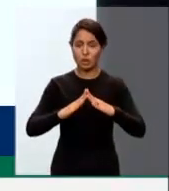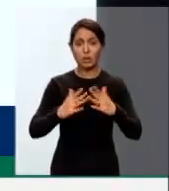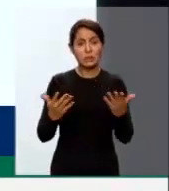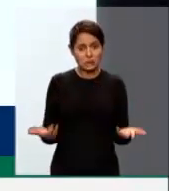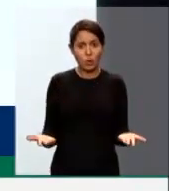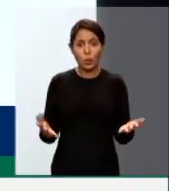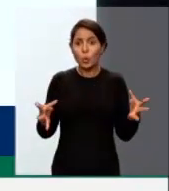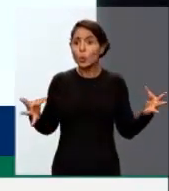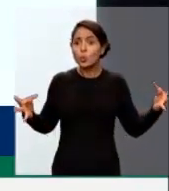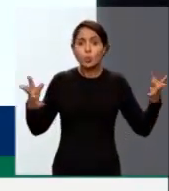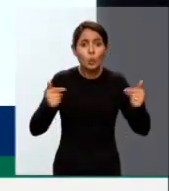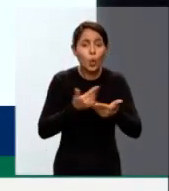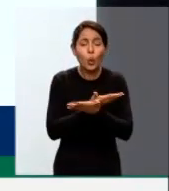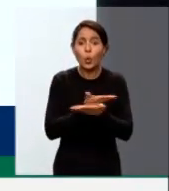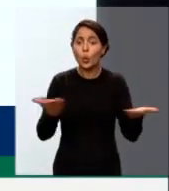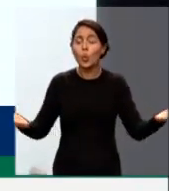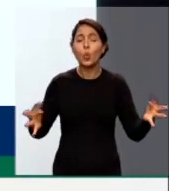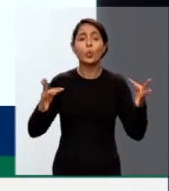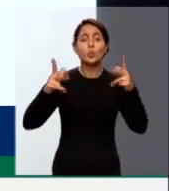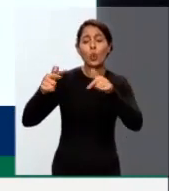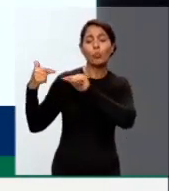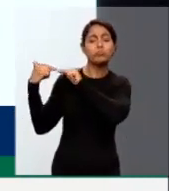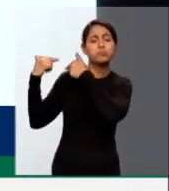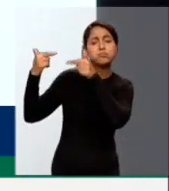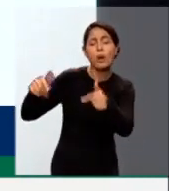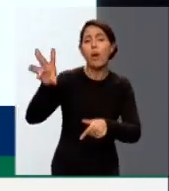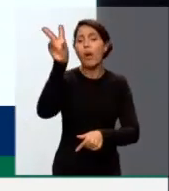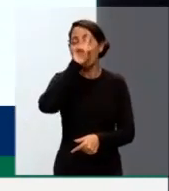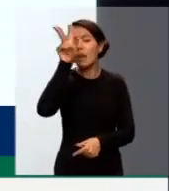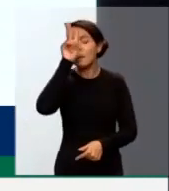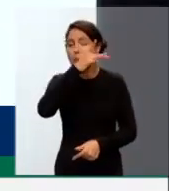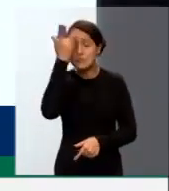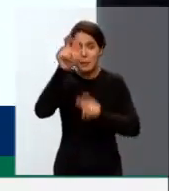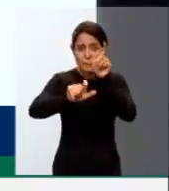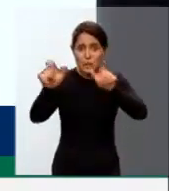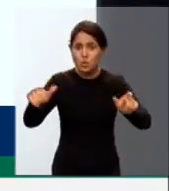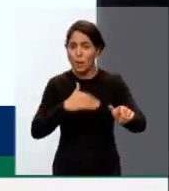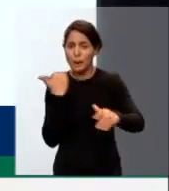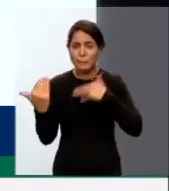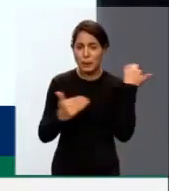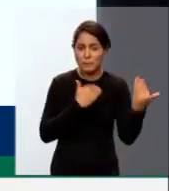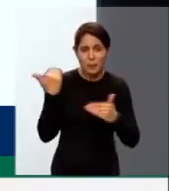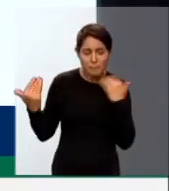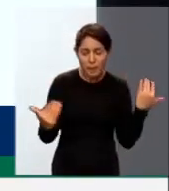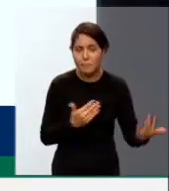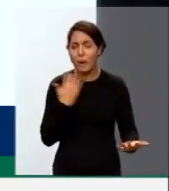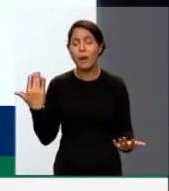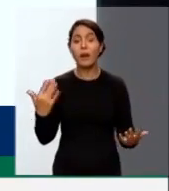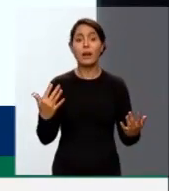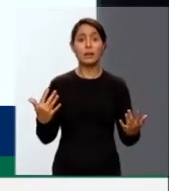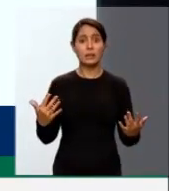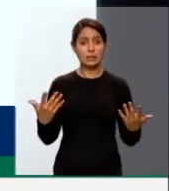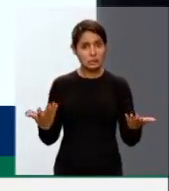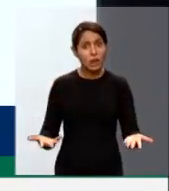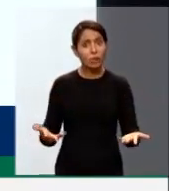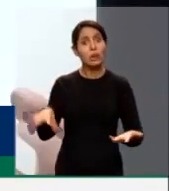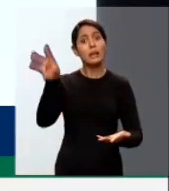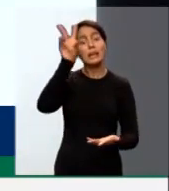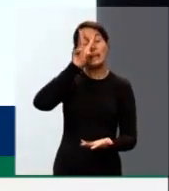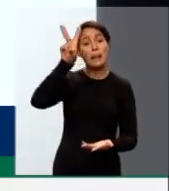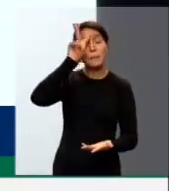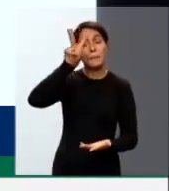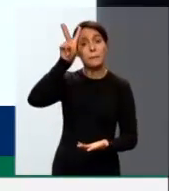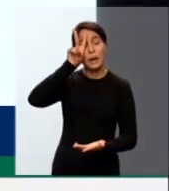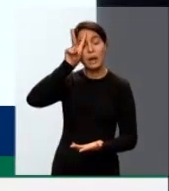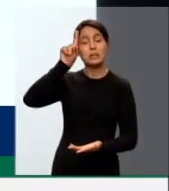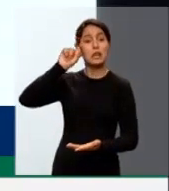que vieram antes de nós, em memória dos nossos mortos, vítimas daqueles que ocupam o Estado, em memória do racismo, do